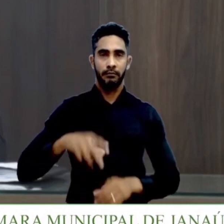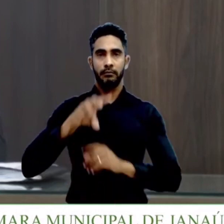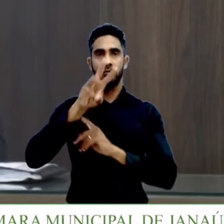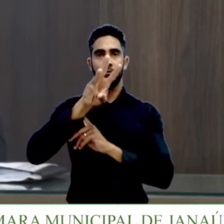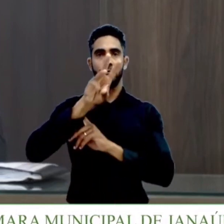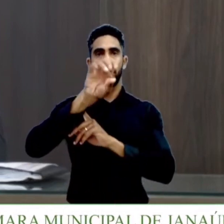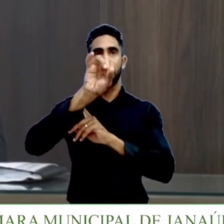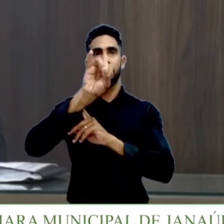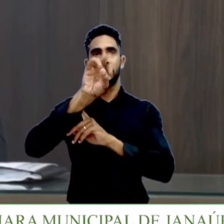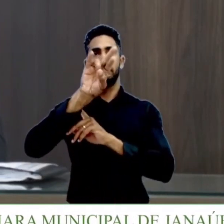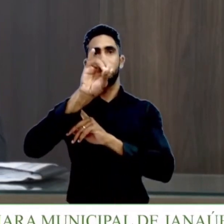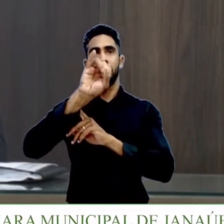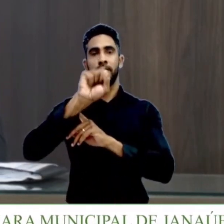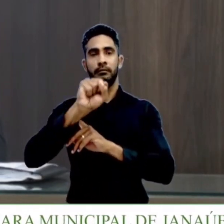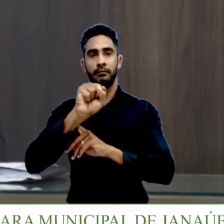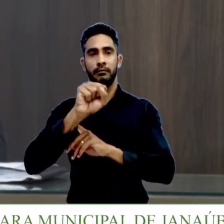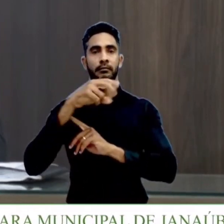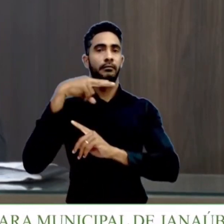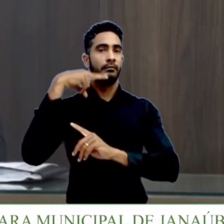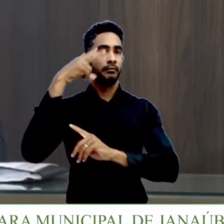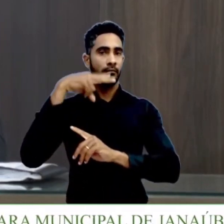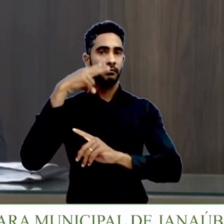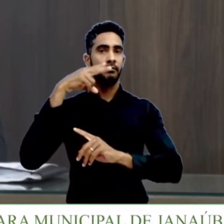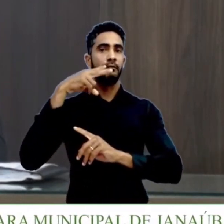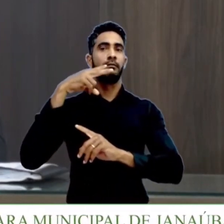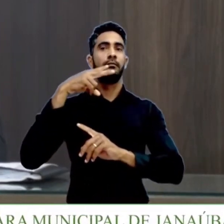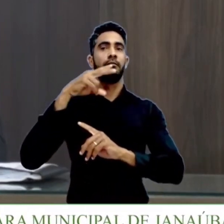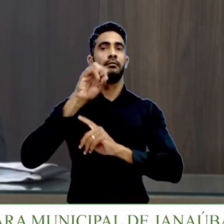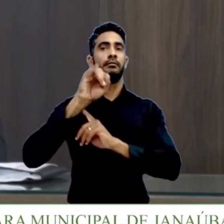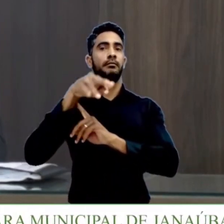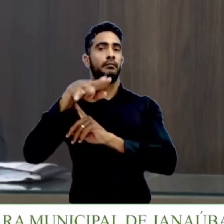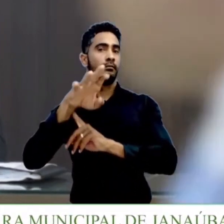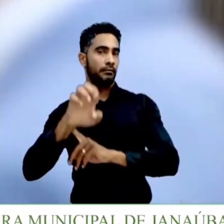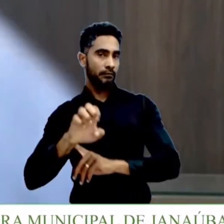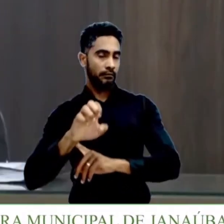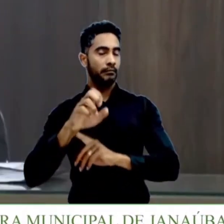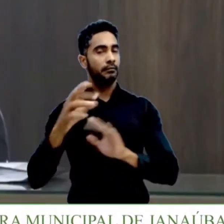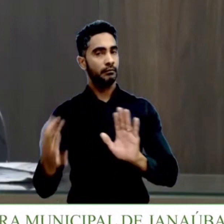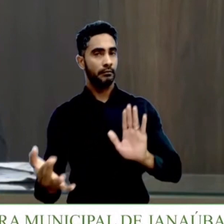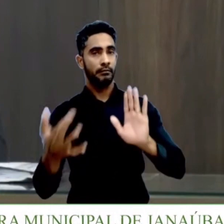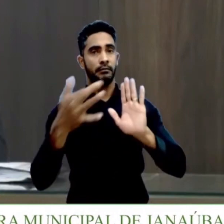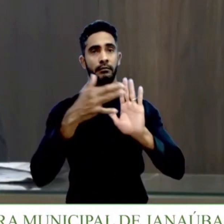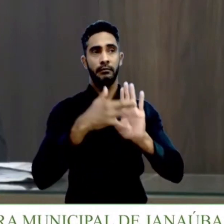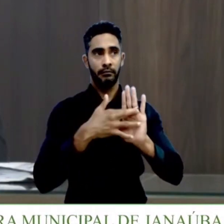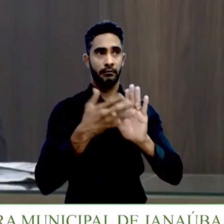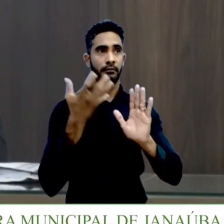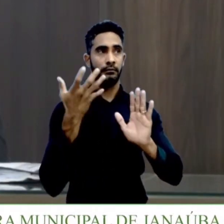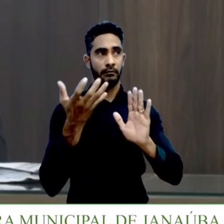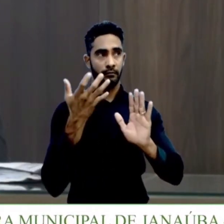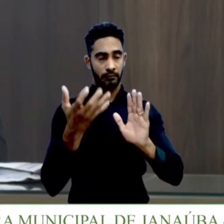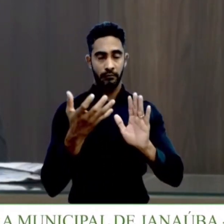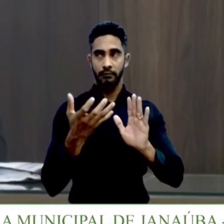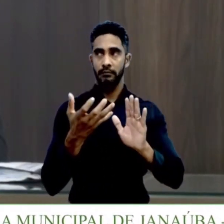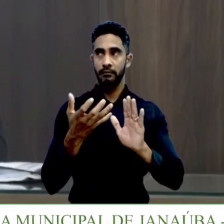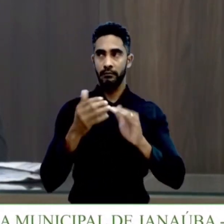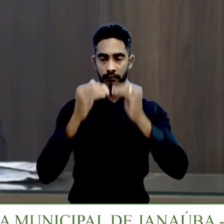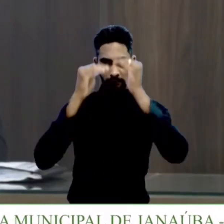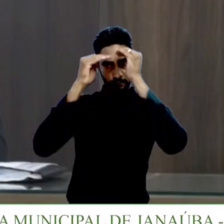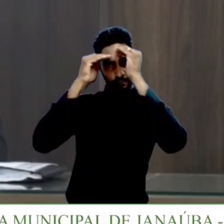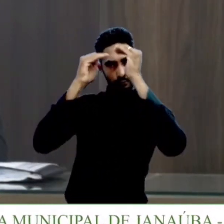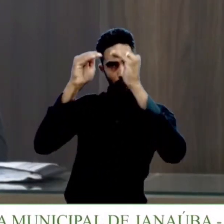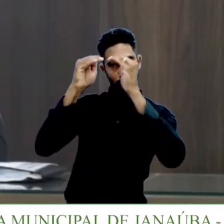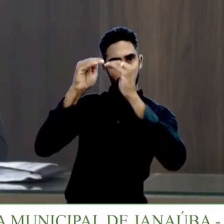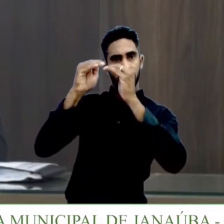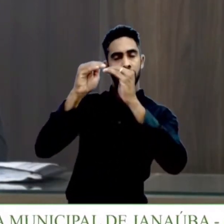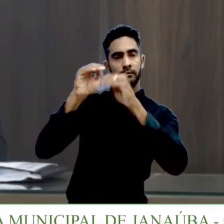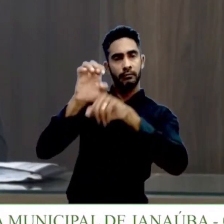Carlos Lopes, a vereadora Islane Pedro vem requerer na forma regimental que seja solicitado ao chefe do Poder